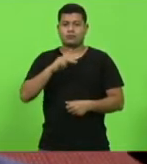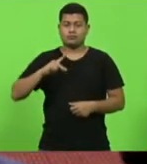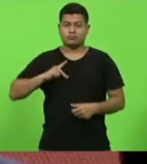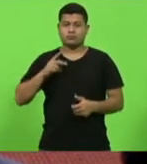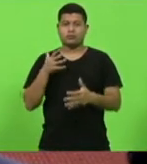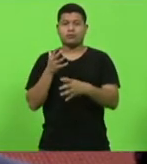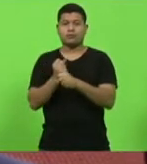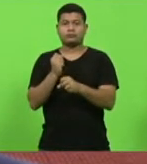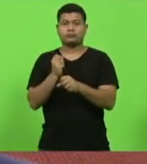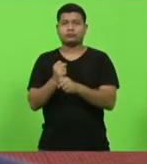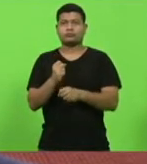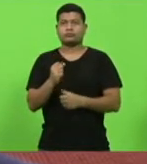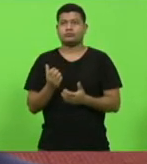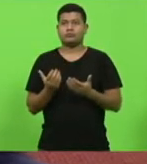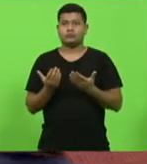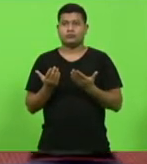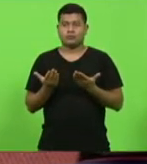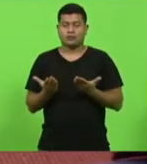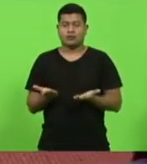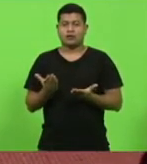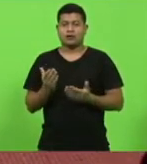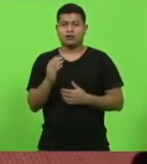Cibele Farias